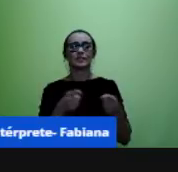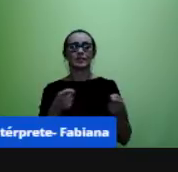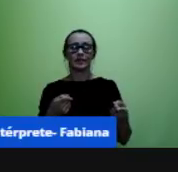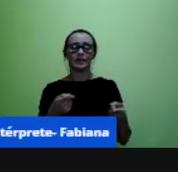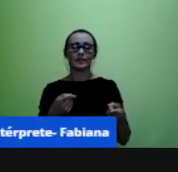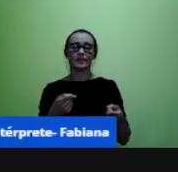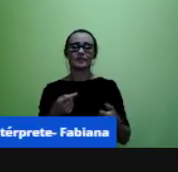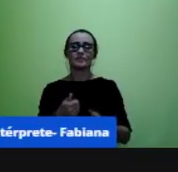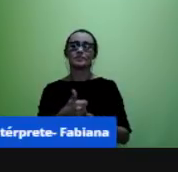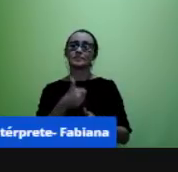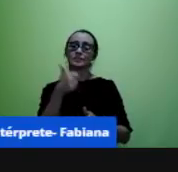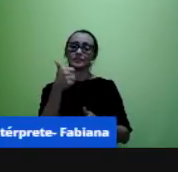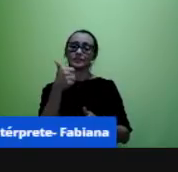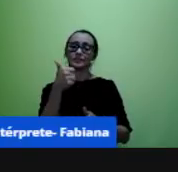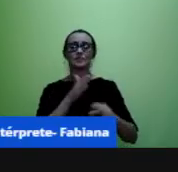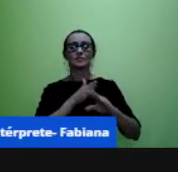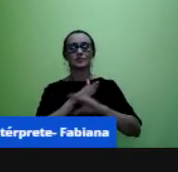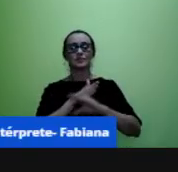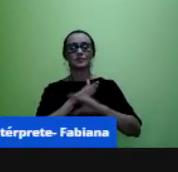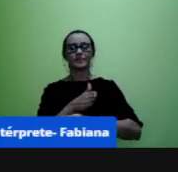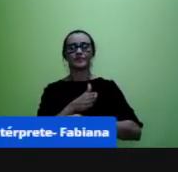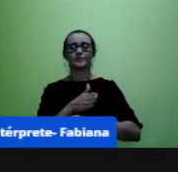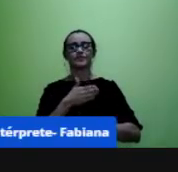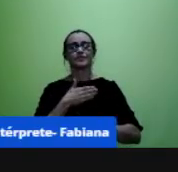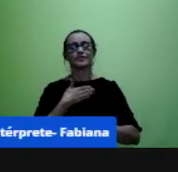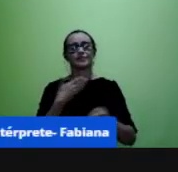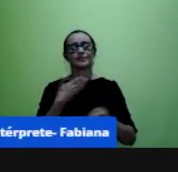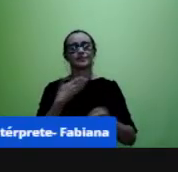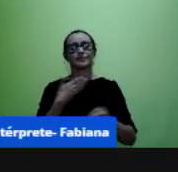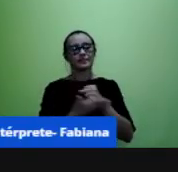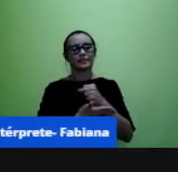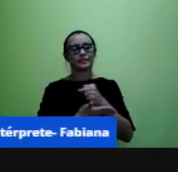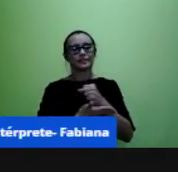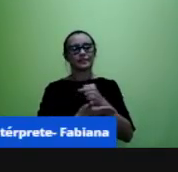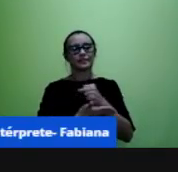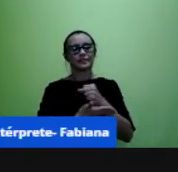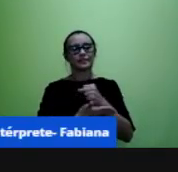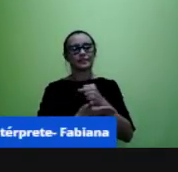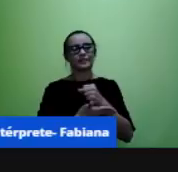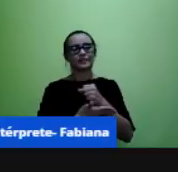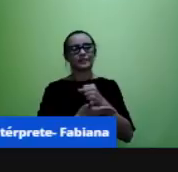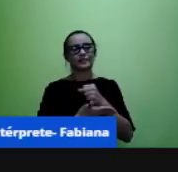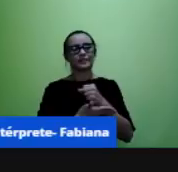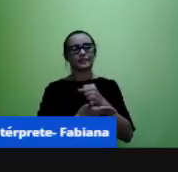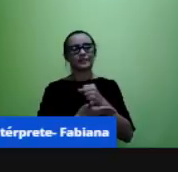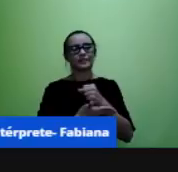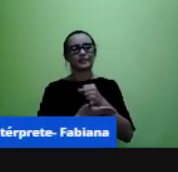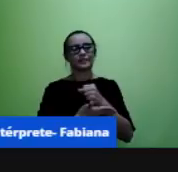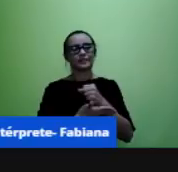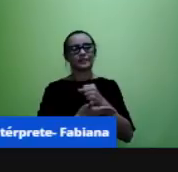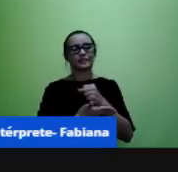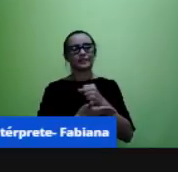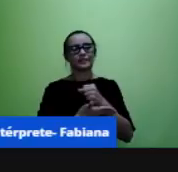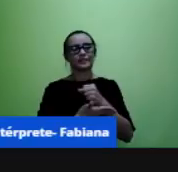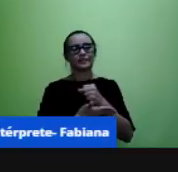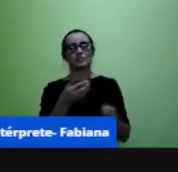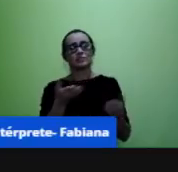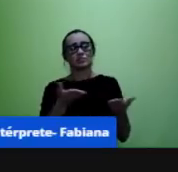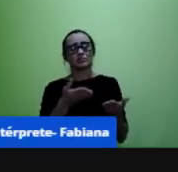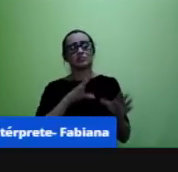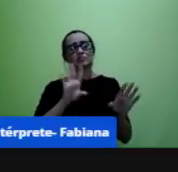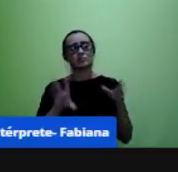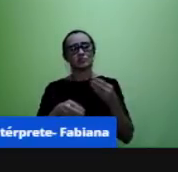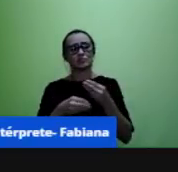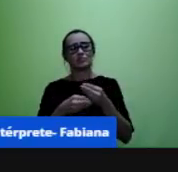escola. Tá? Mas minha base é mais voltada à questão do João Cândido, e esse ano também já consegui complementar algumas coisas lá no